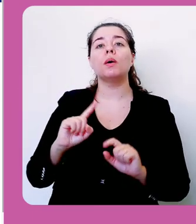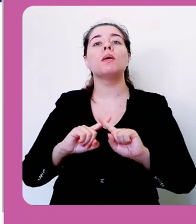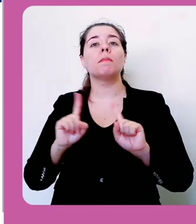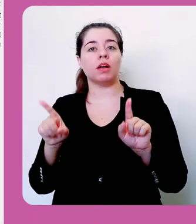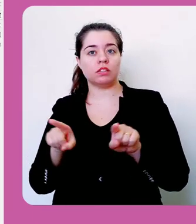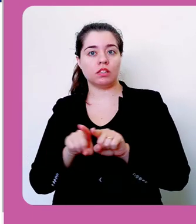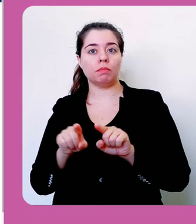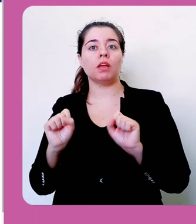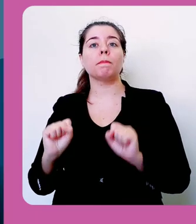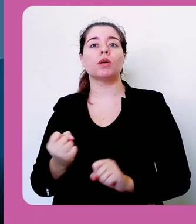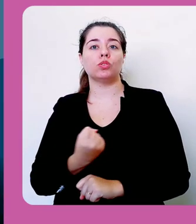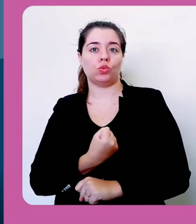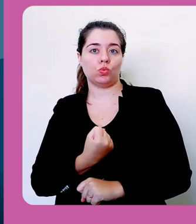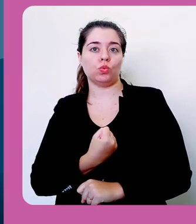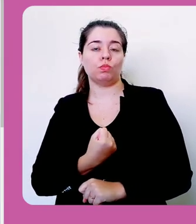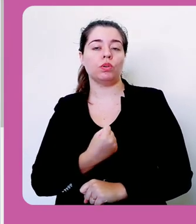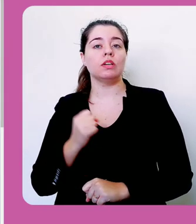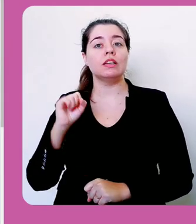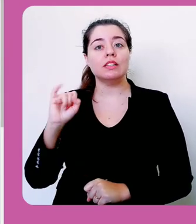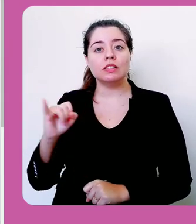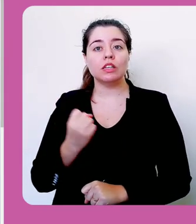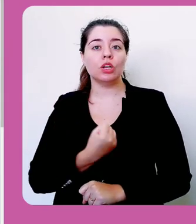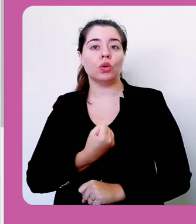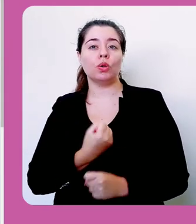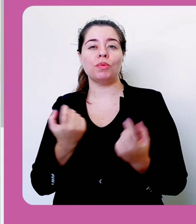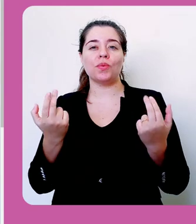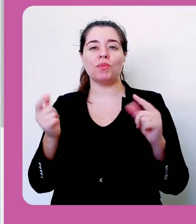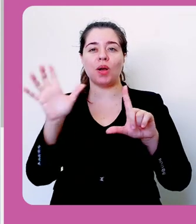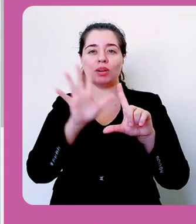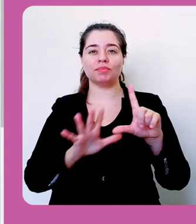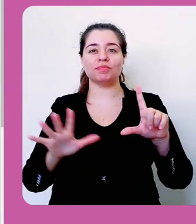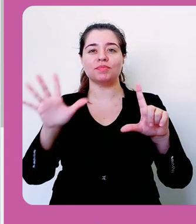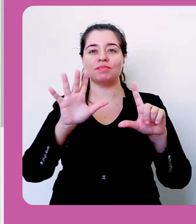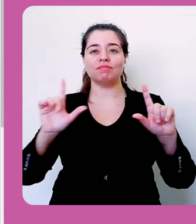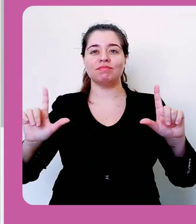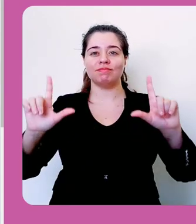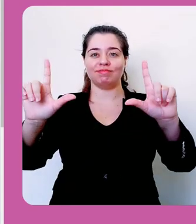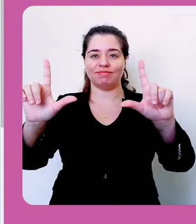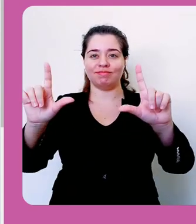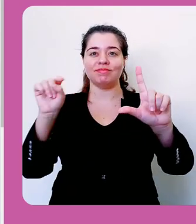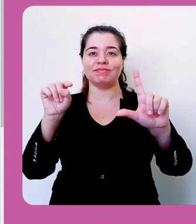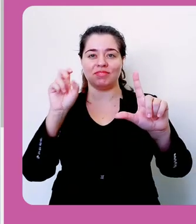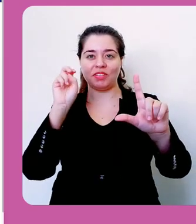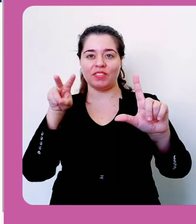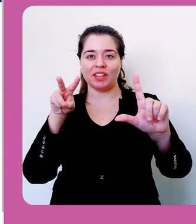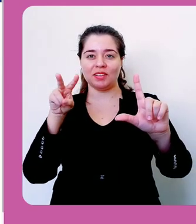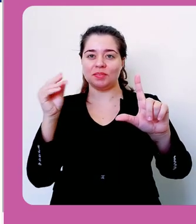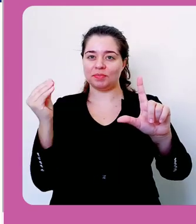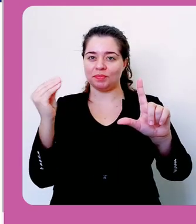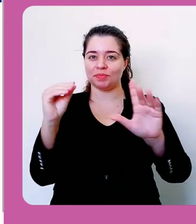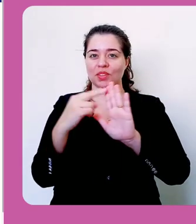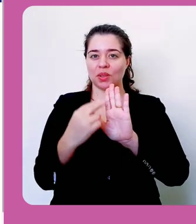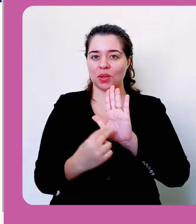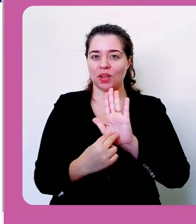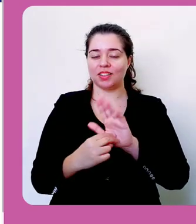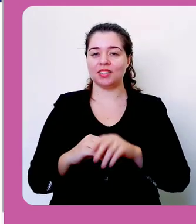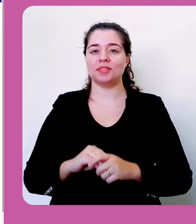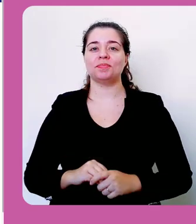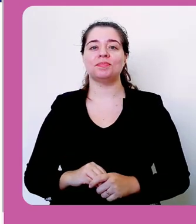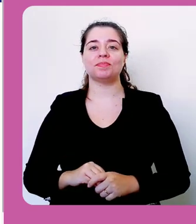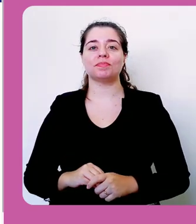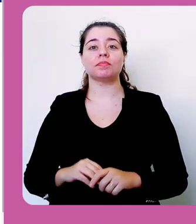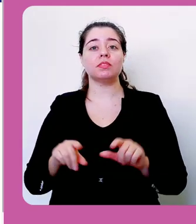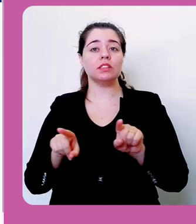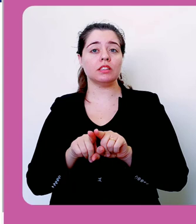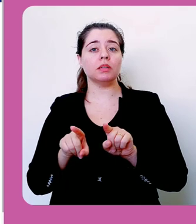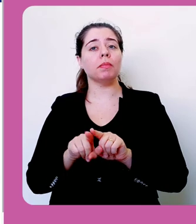valor. E um valor vocês veriam como a gente está vendo aqui, ó, um valor que você, uma nota que você vai atribuir. Nesse